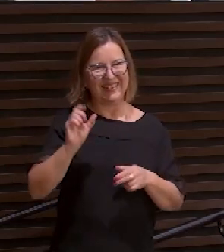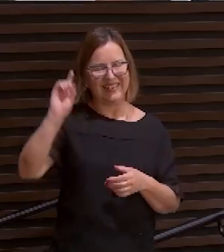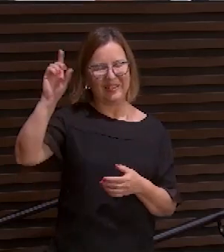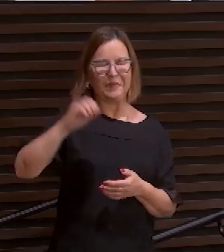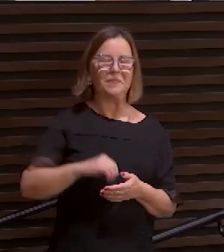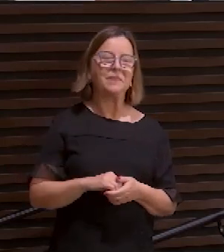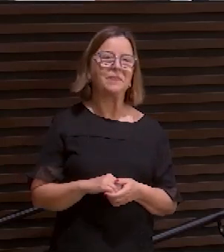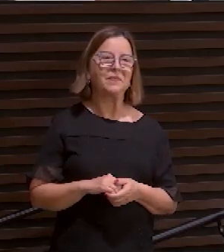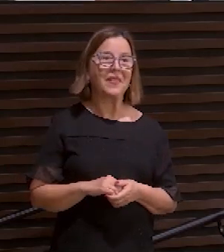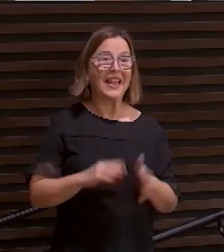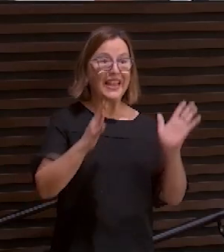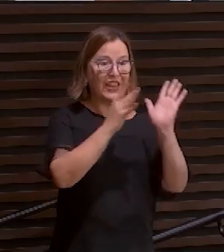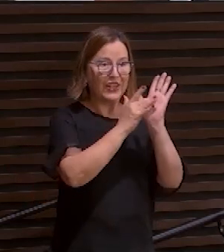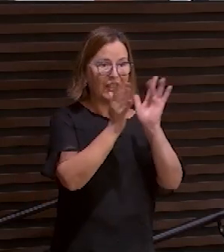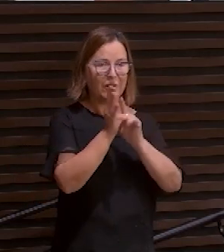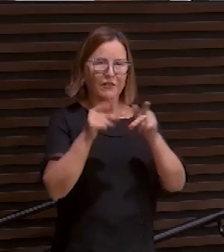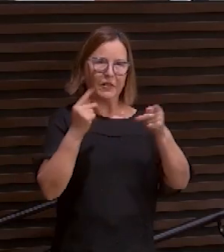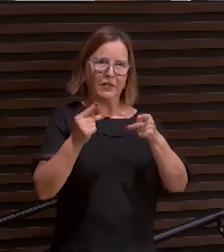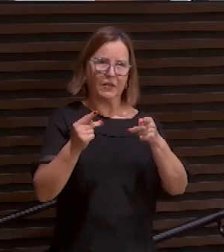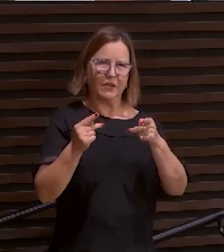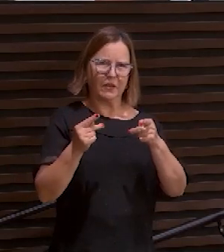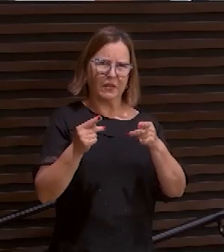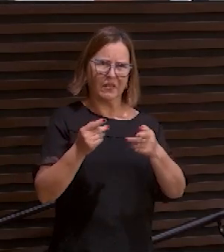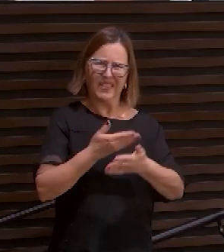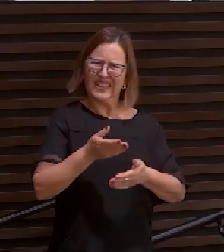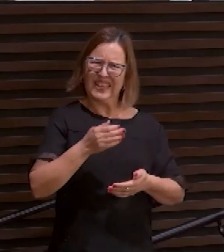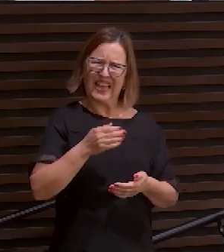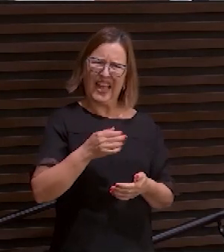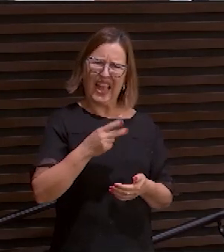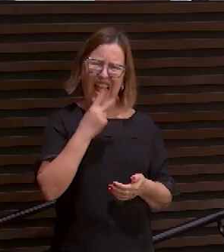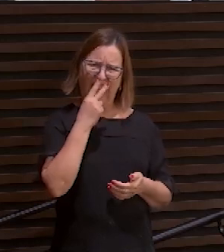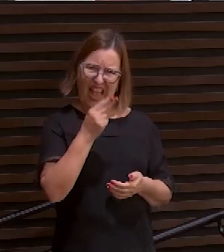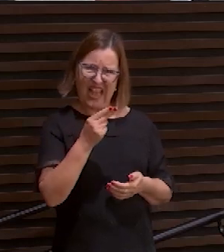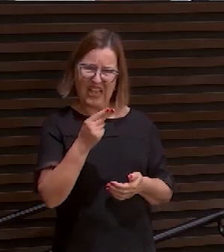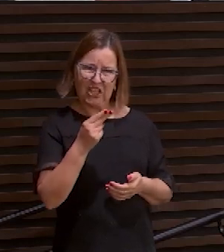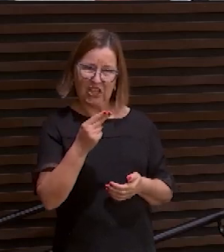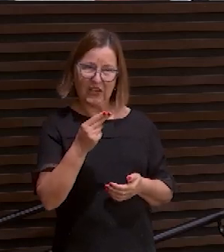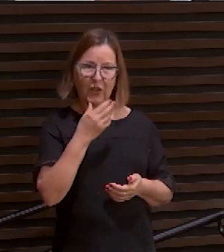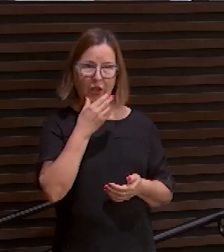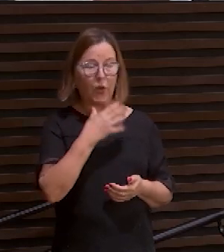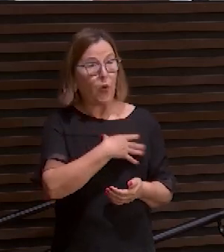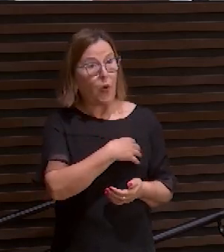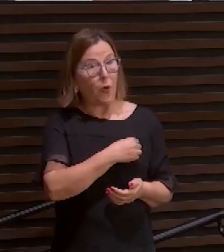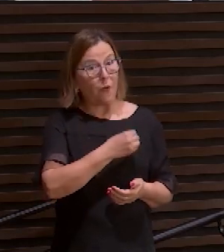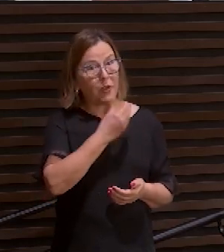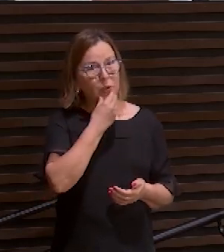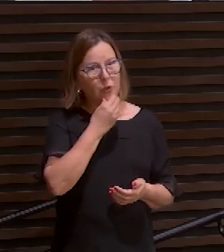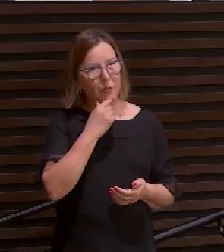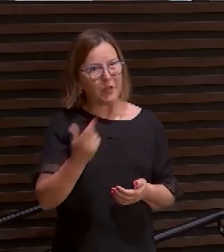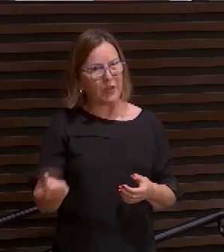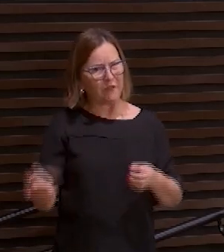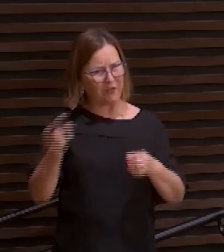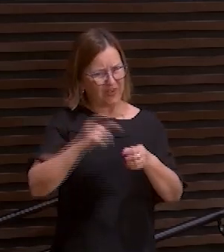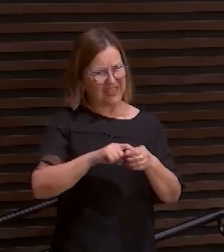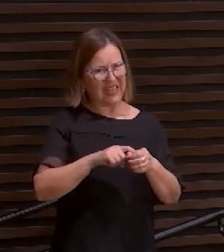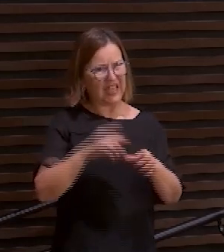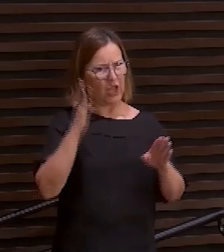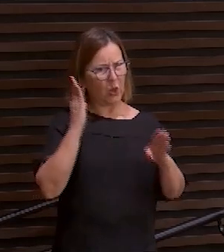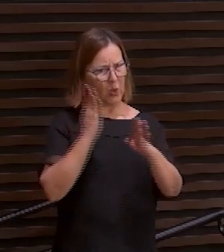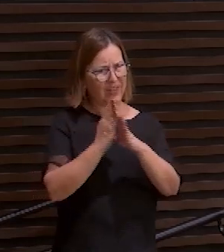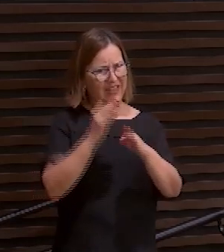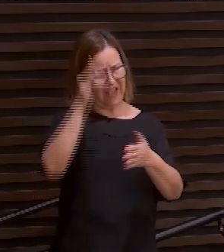Jesus disse, por acaso quando o Filho do Homem voltar, encontrará fé na terra? O que será